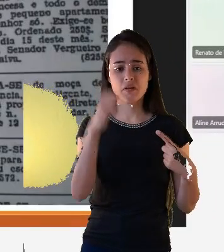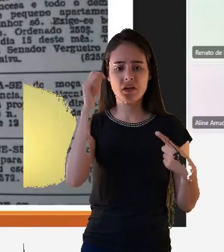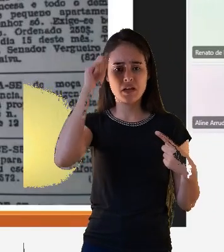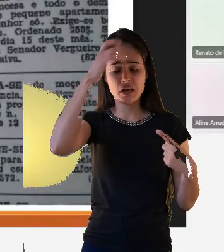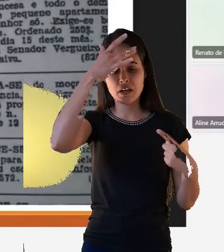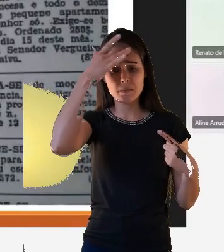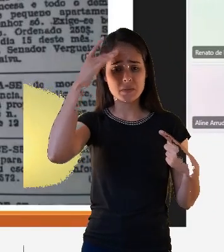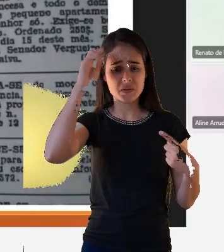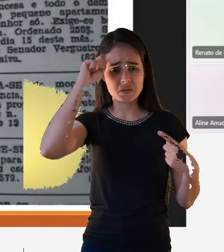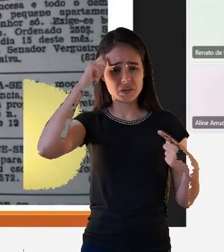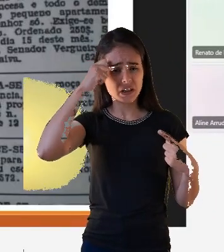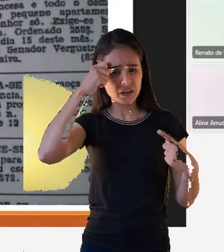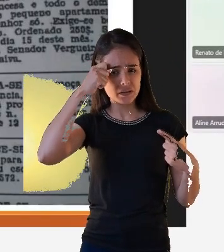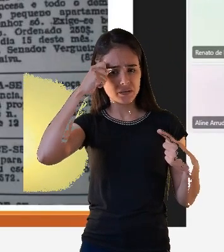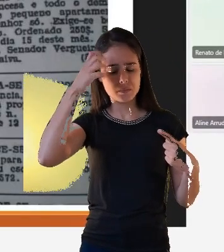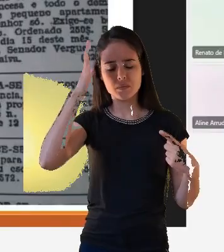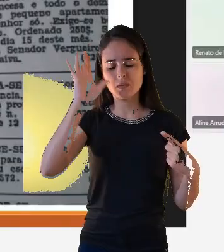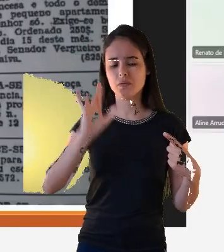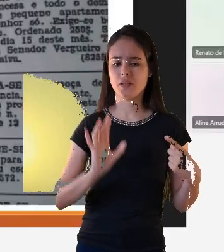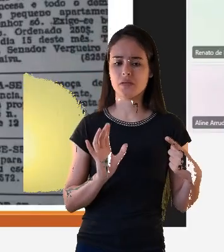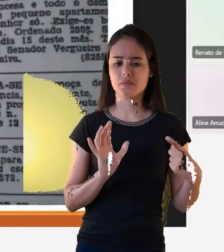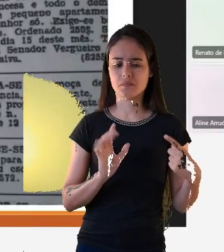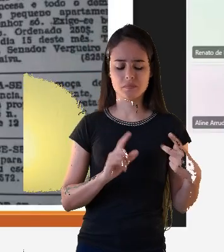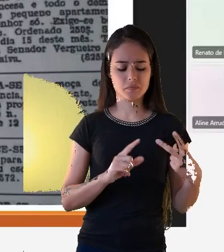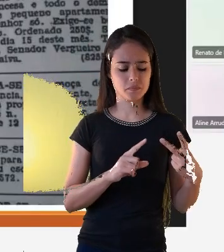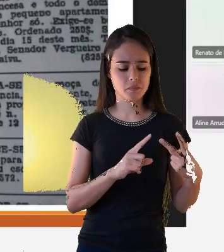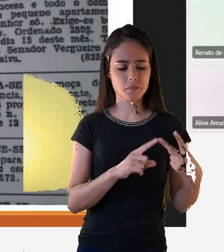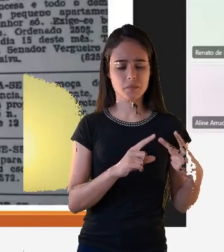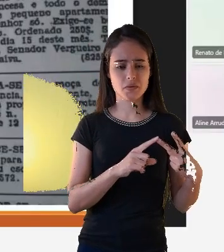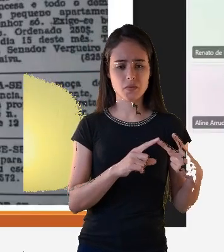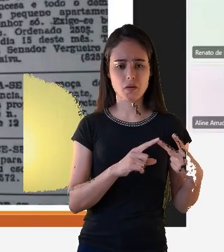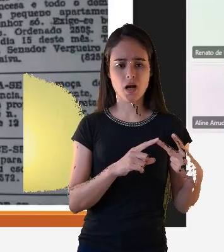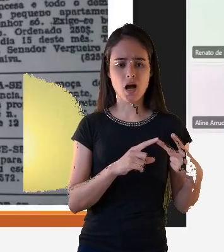isso recentemente, né? Então,